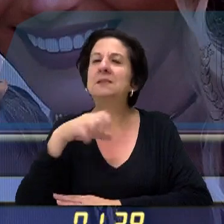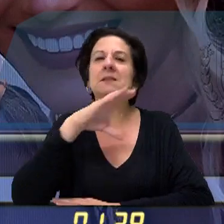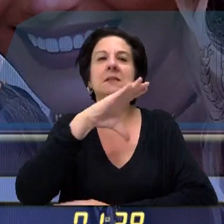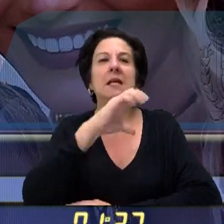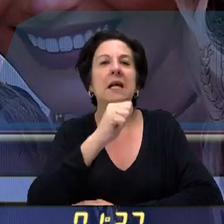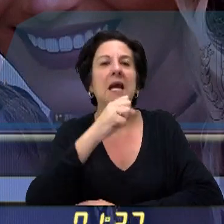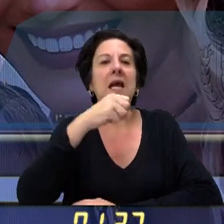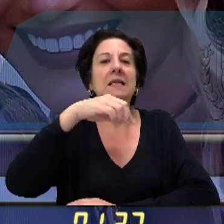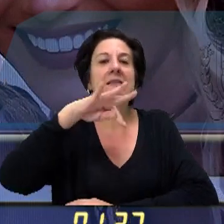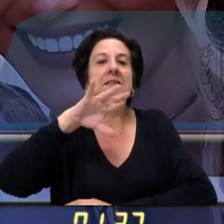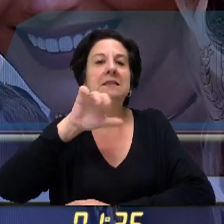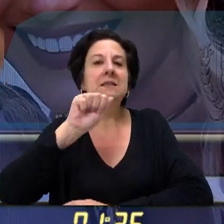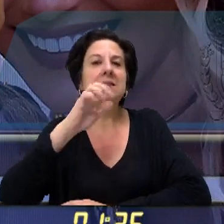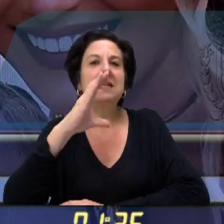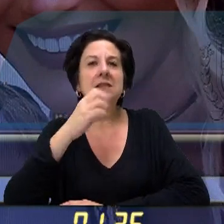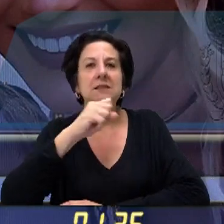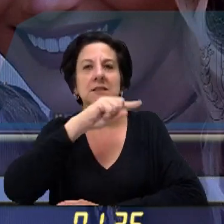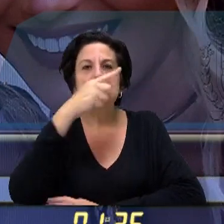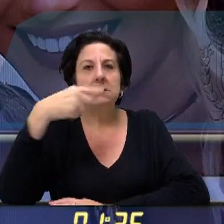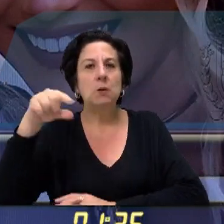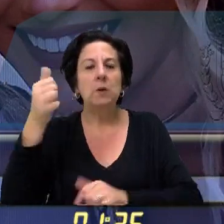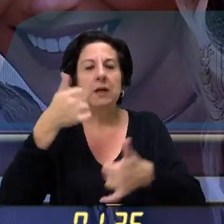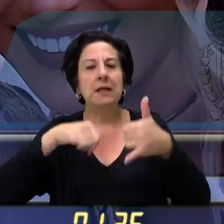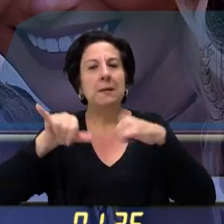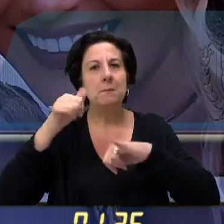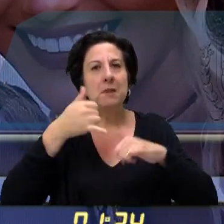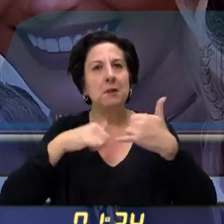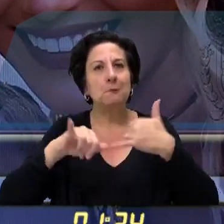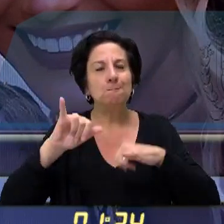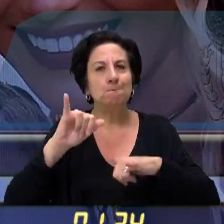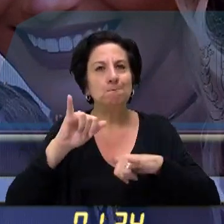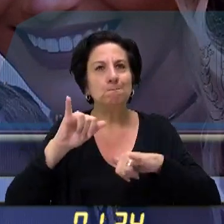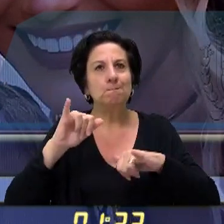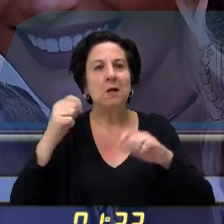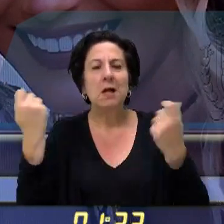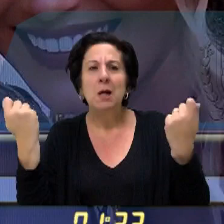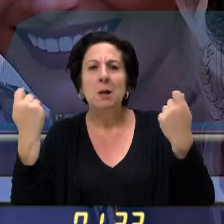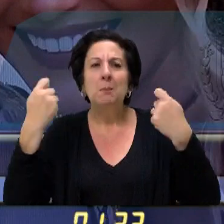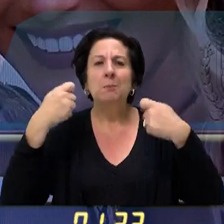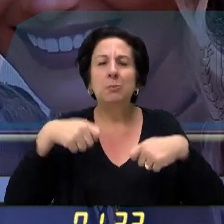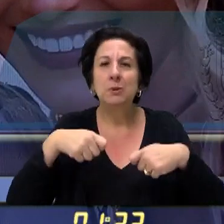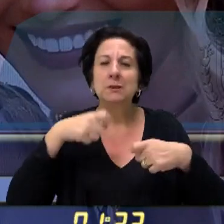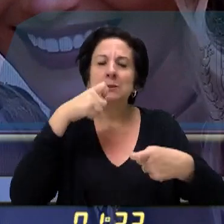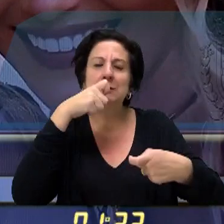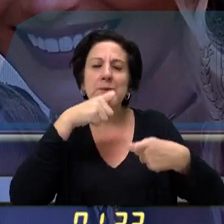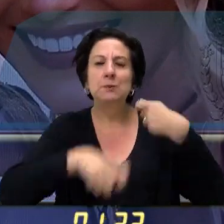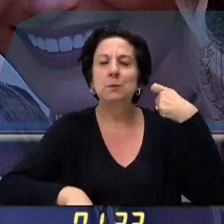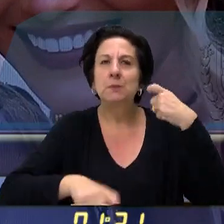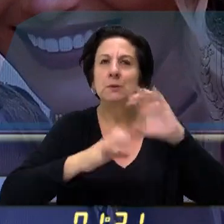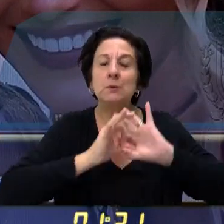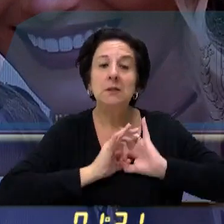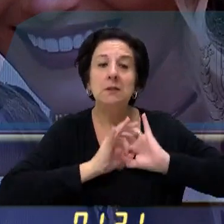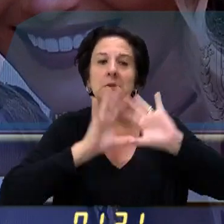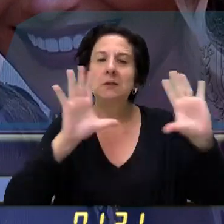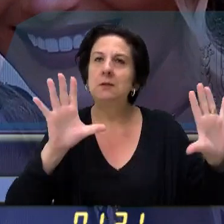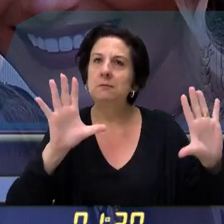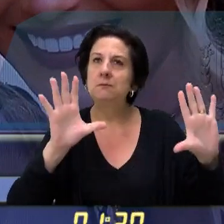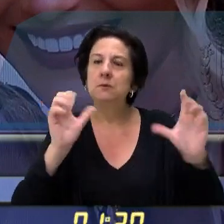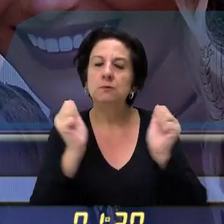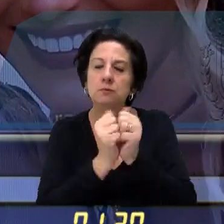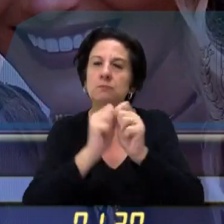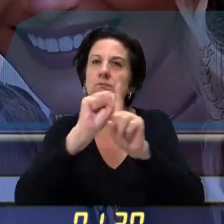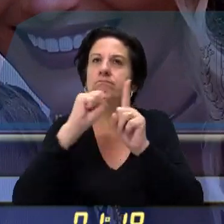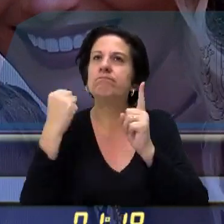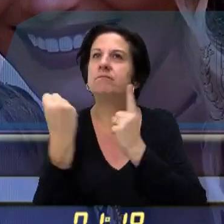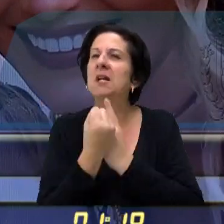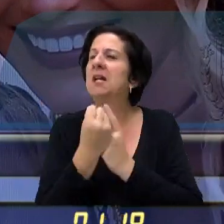gente. Gente, são potenciais estupradores soltos no meio da sociedade. E